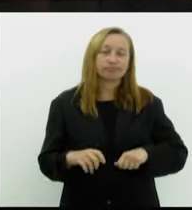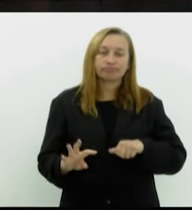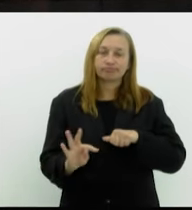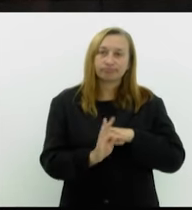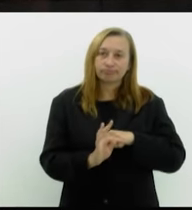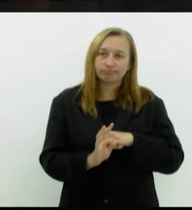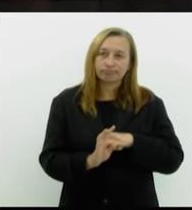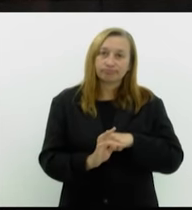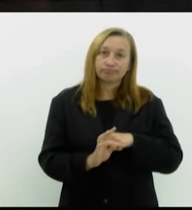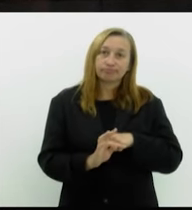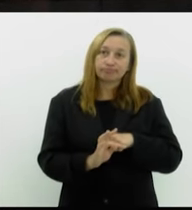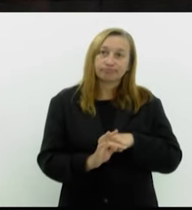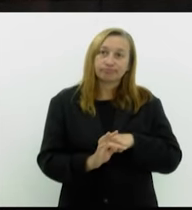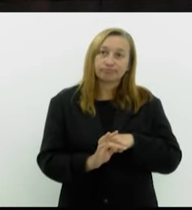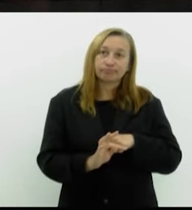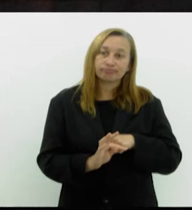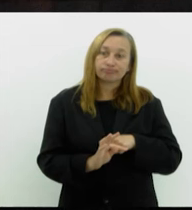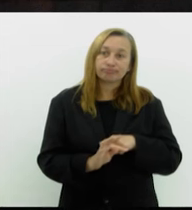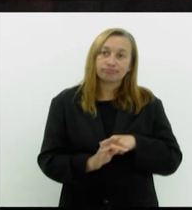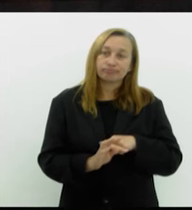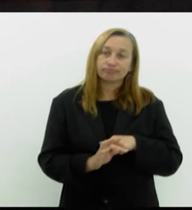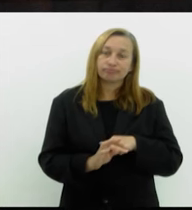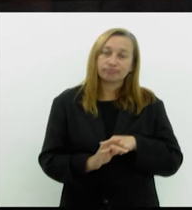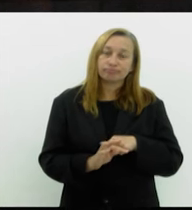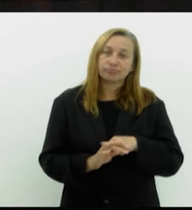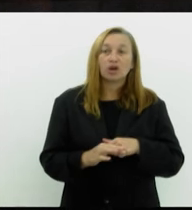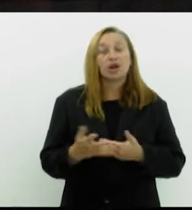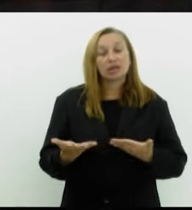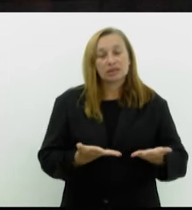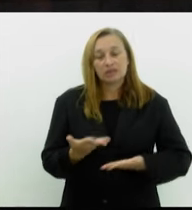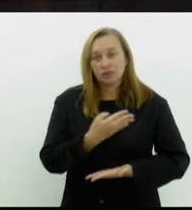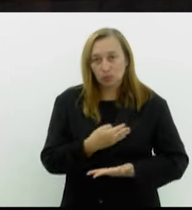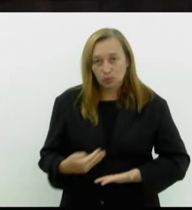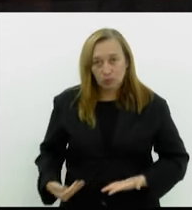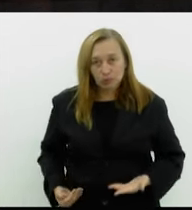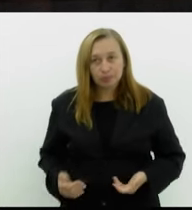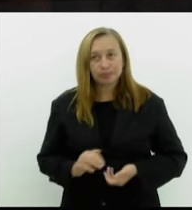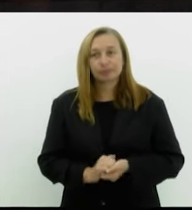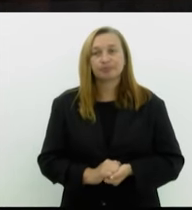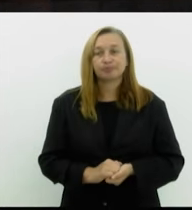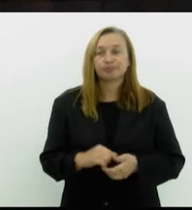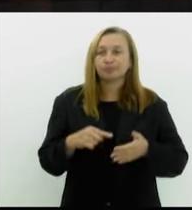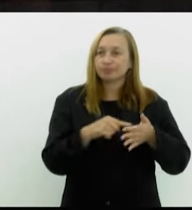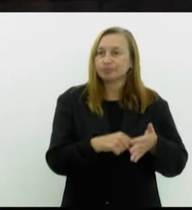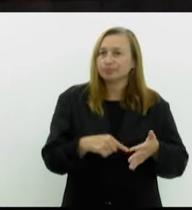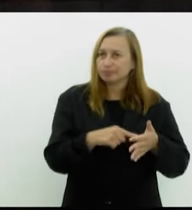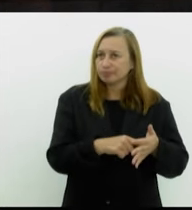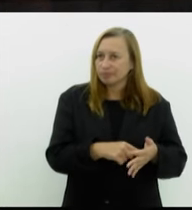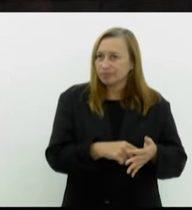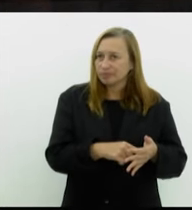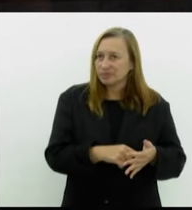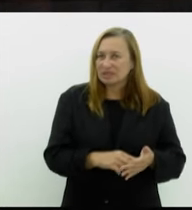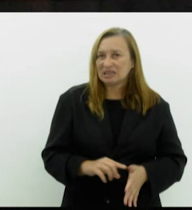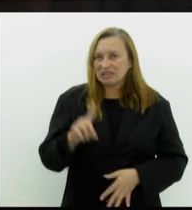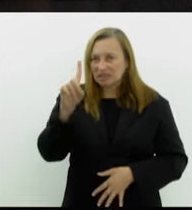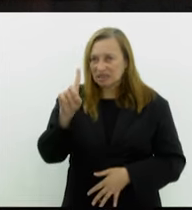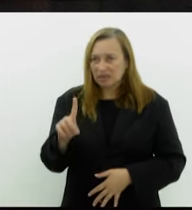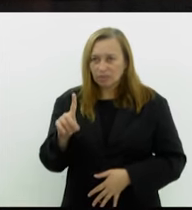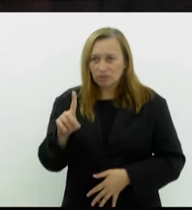técnica de prestar tais serviços. E as denúncias não vieram de deputado